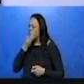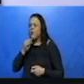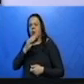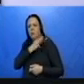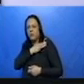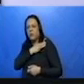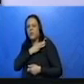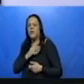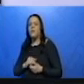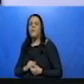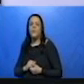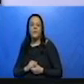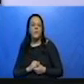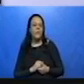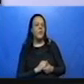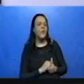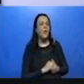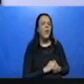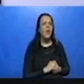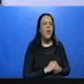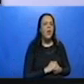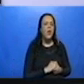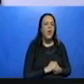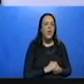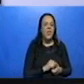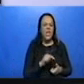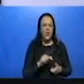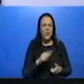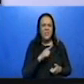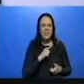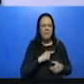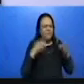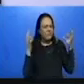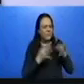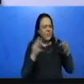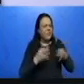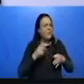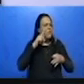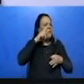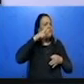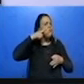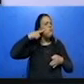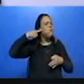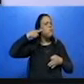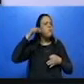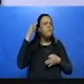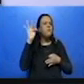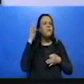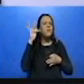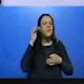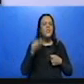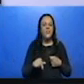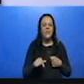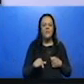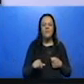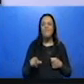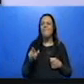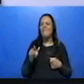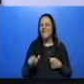Aposto que esse seu capitão tem uma cicatriz no lado direito do rosto, está vendo? Eu tinha razão, onde que ele